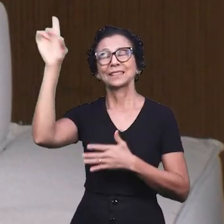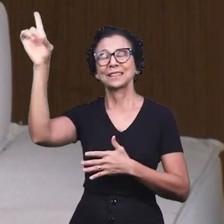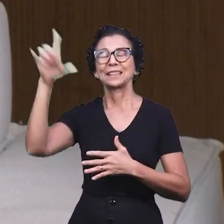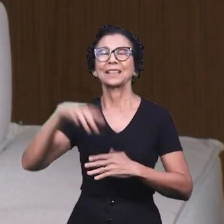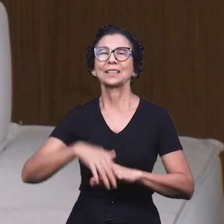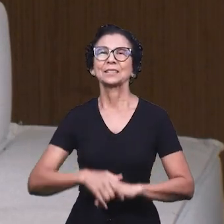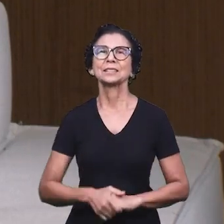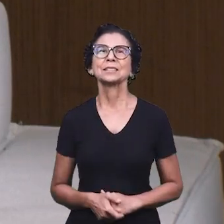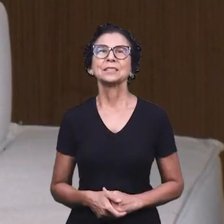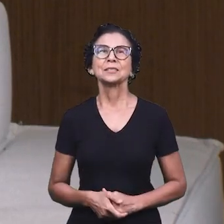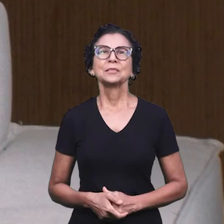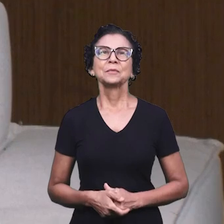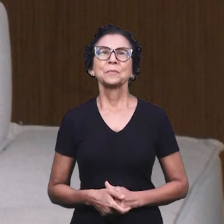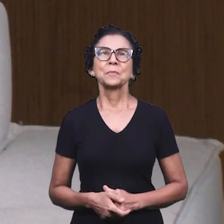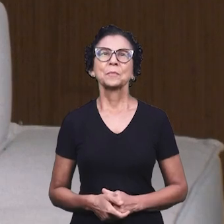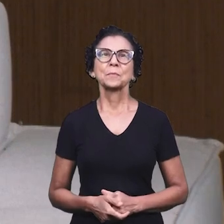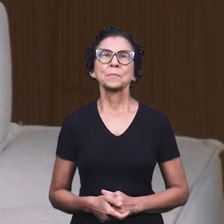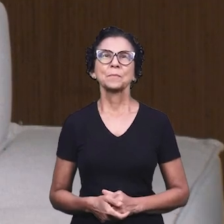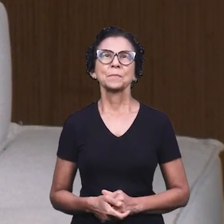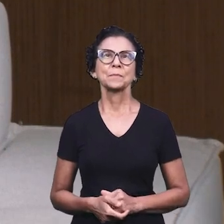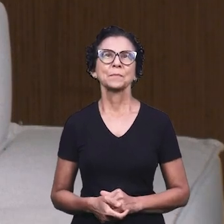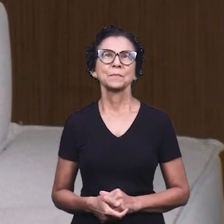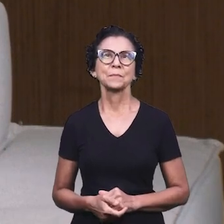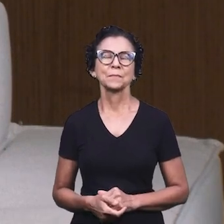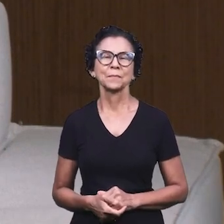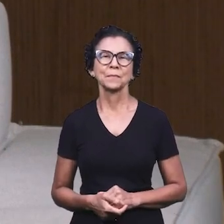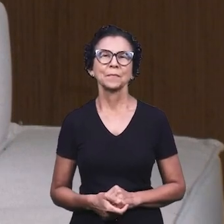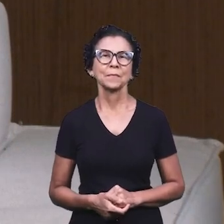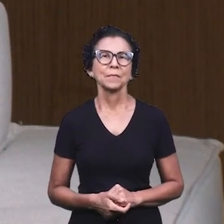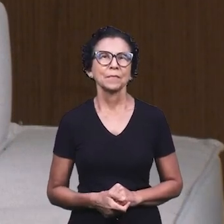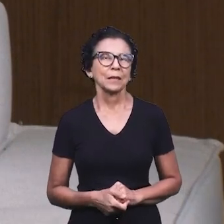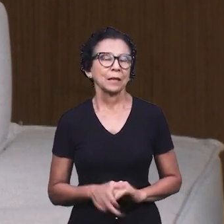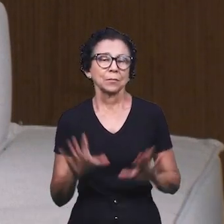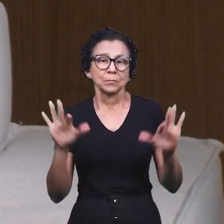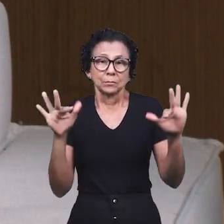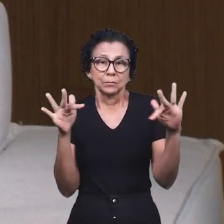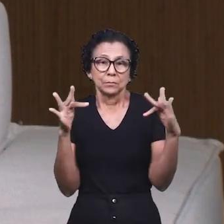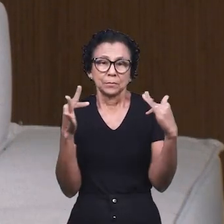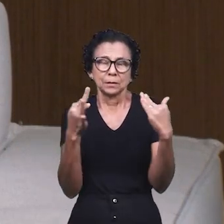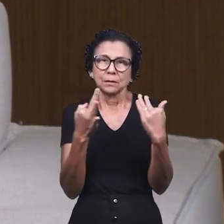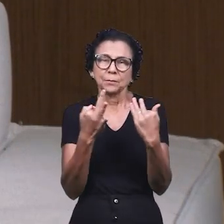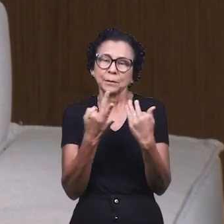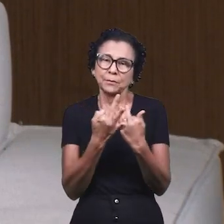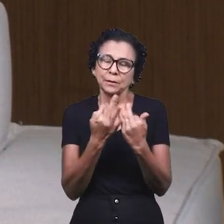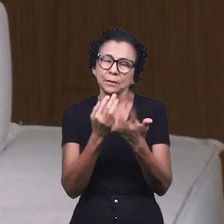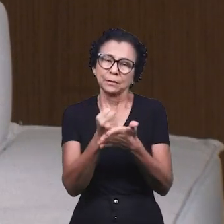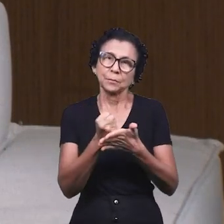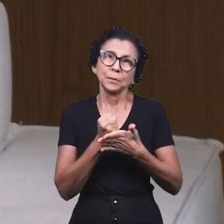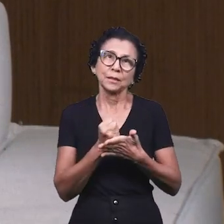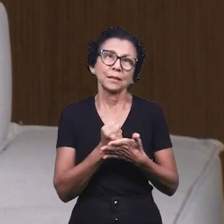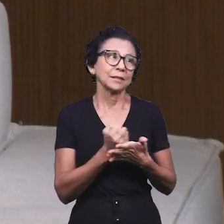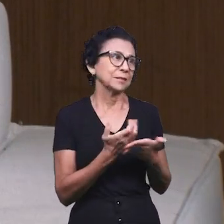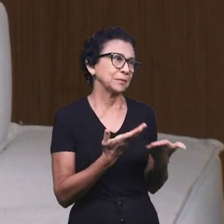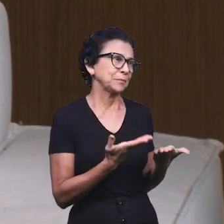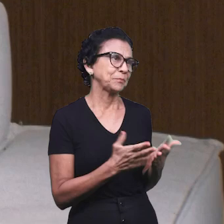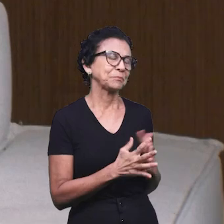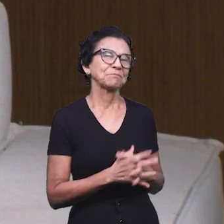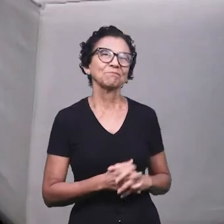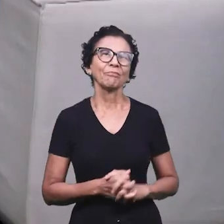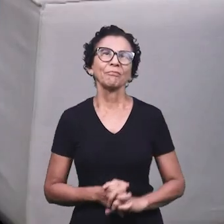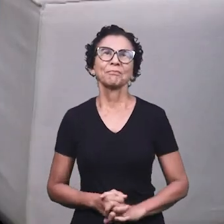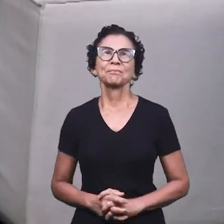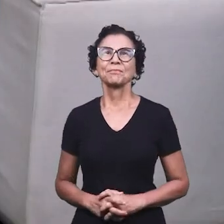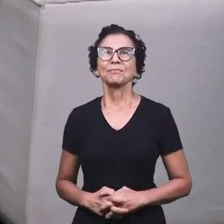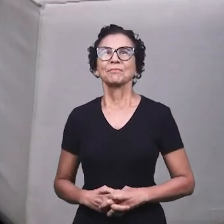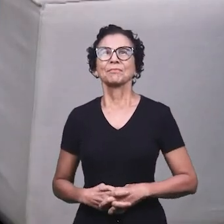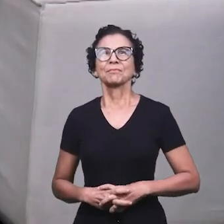Tem tido umas encomendas boas. Então, mas tudo começa assim, a família tem que cooperar com a gente, né, Ana Paula?